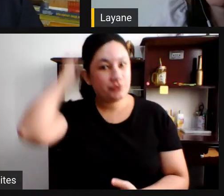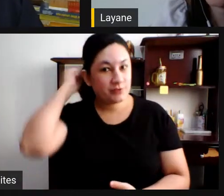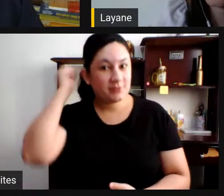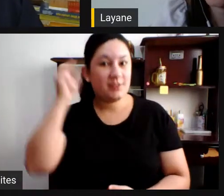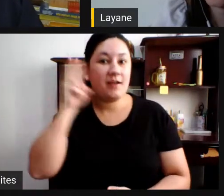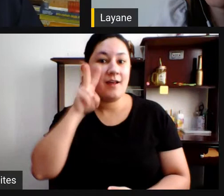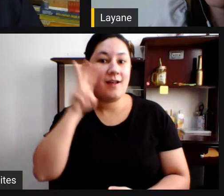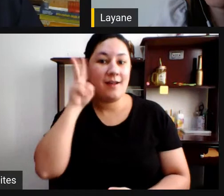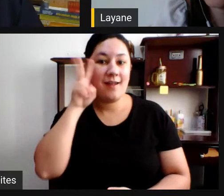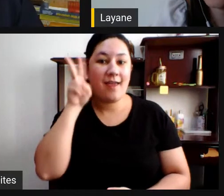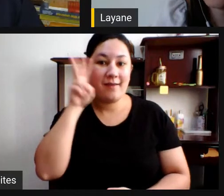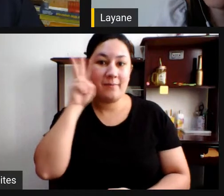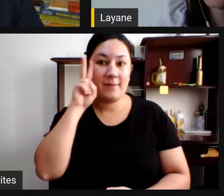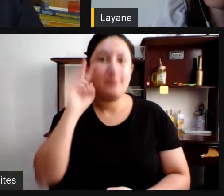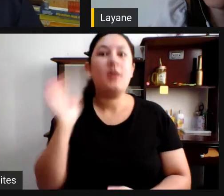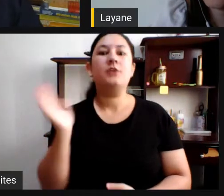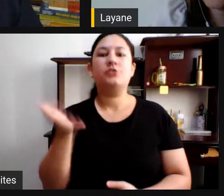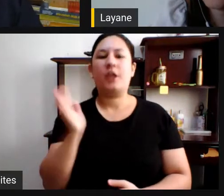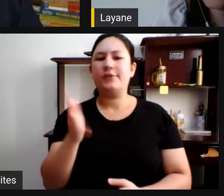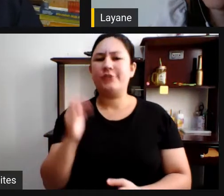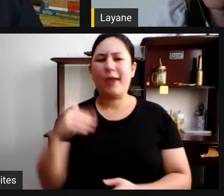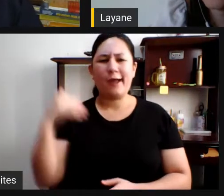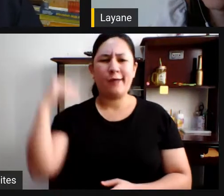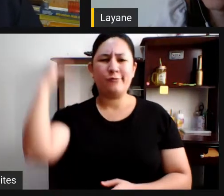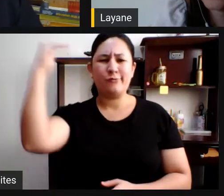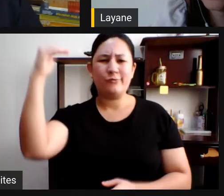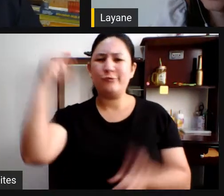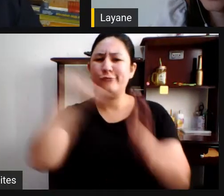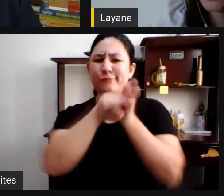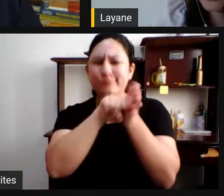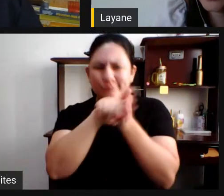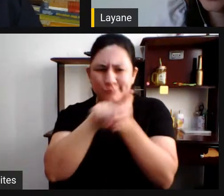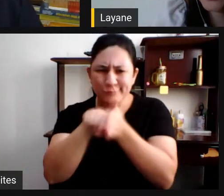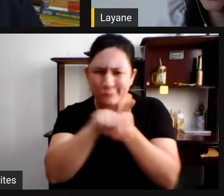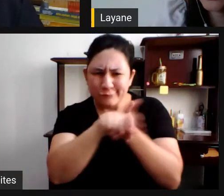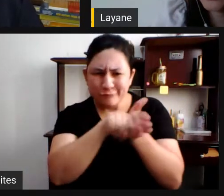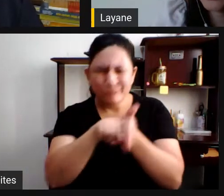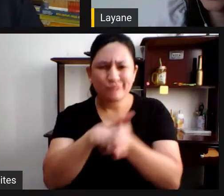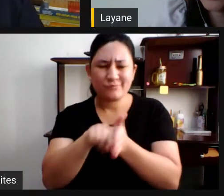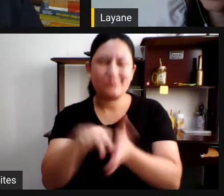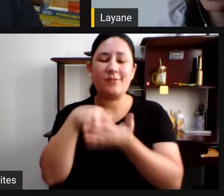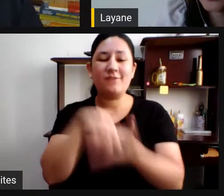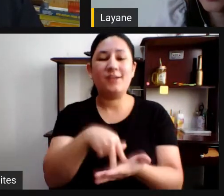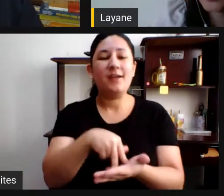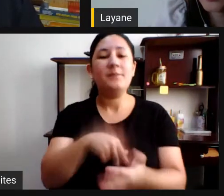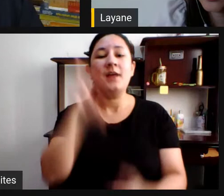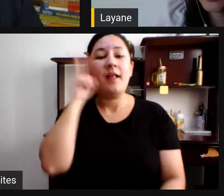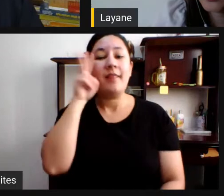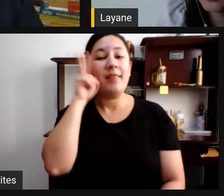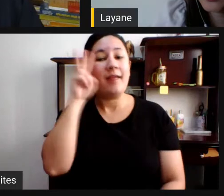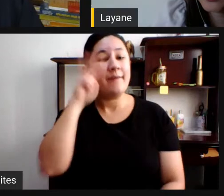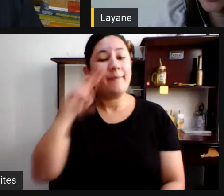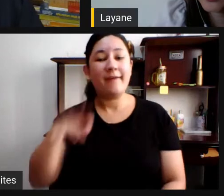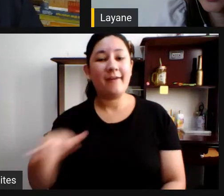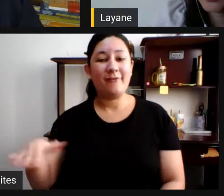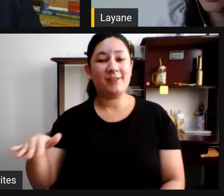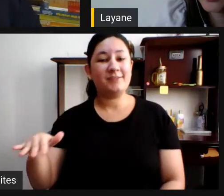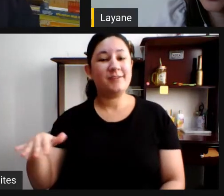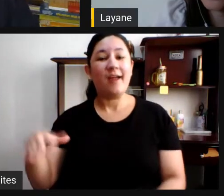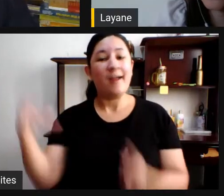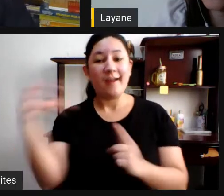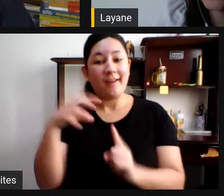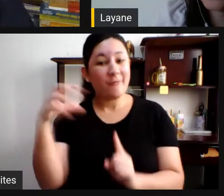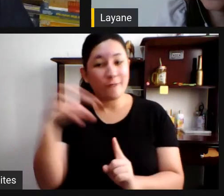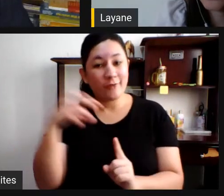um pesquisador consolidado na área de linguista ele lembra isso como algo que influenciou ele